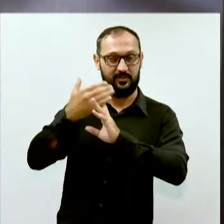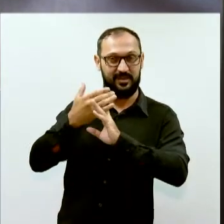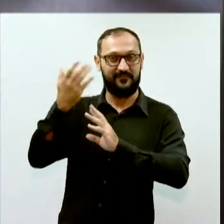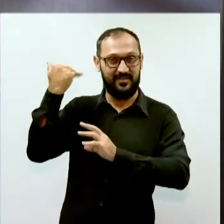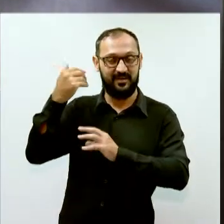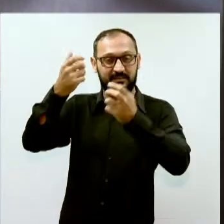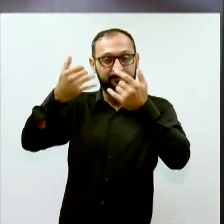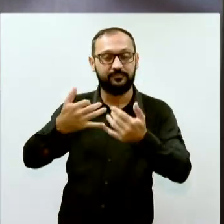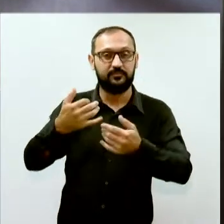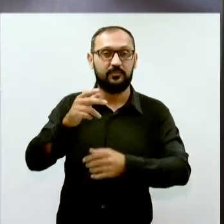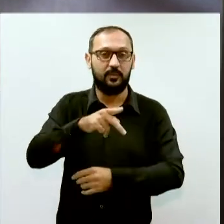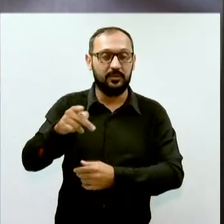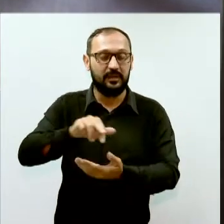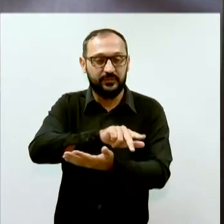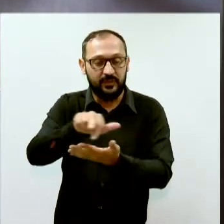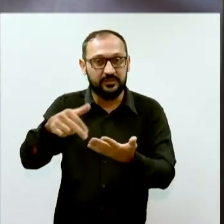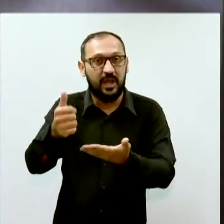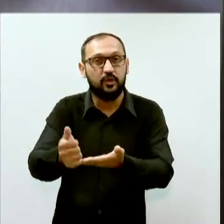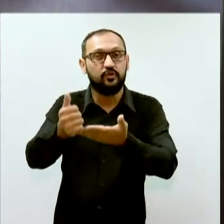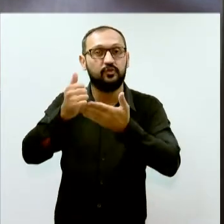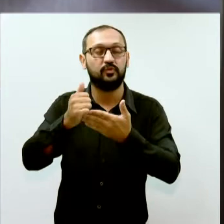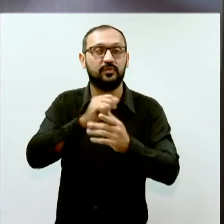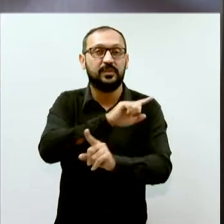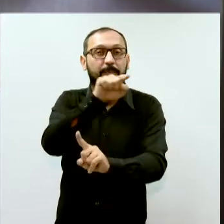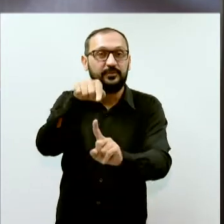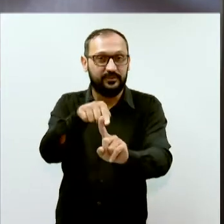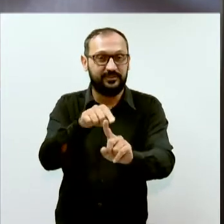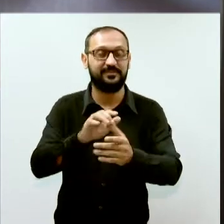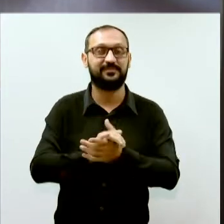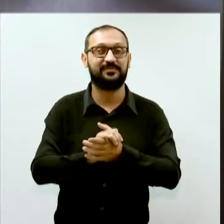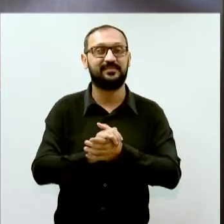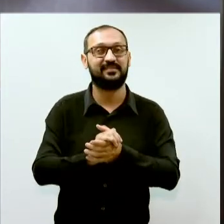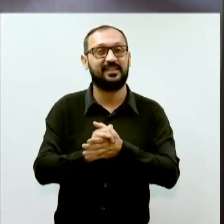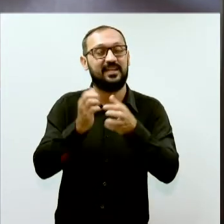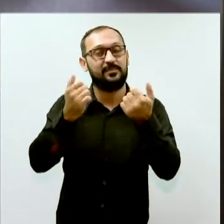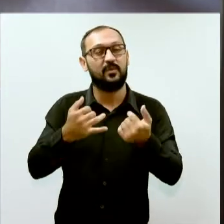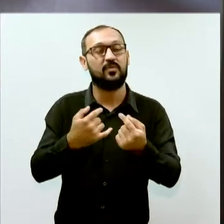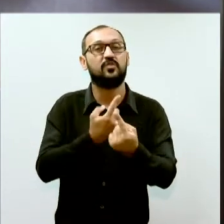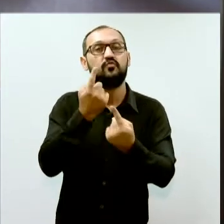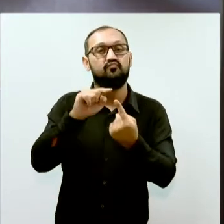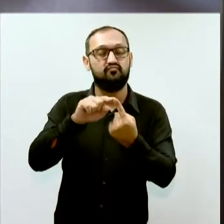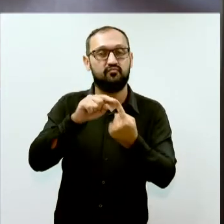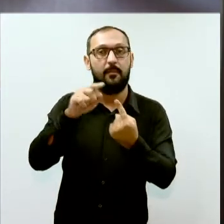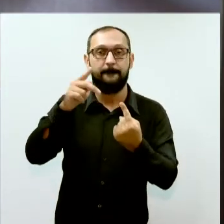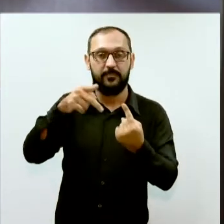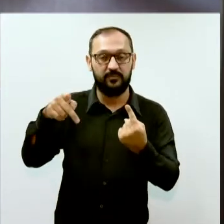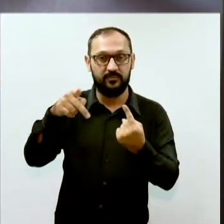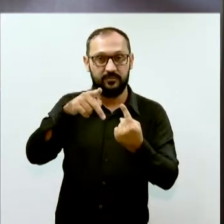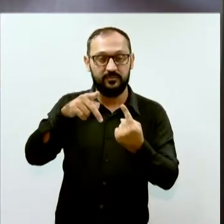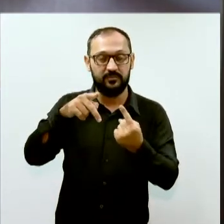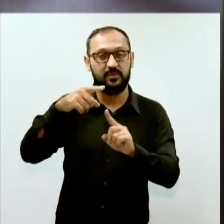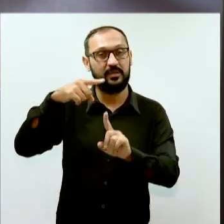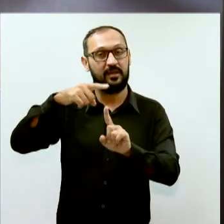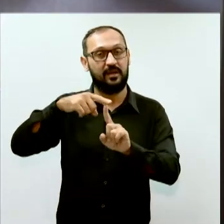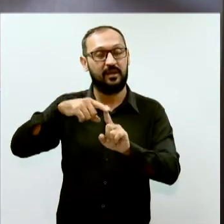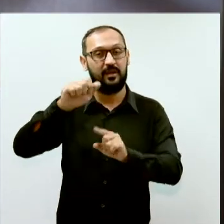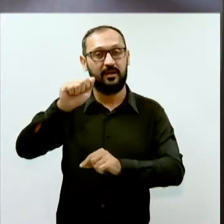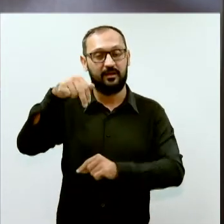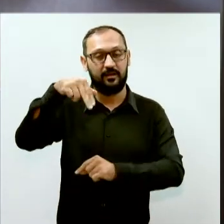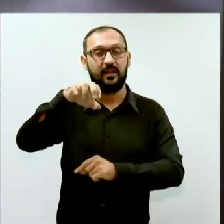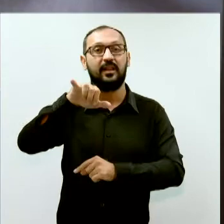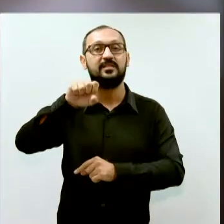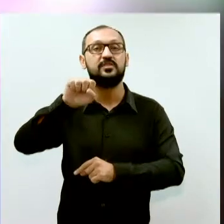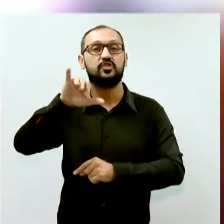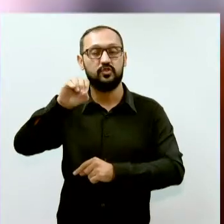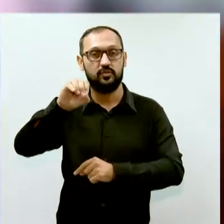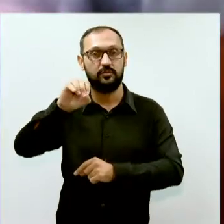vários professores te ajudaram nessa missão. Até você falou que um deles, né, é o professor terena Anésio